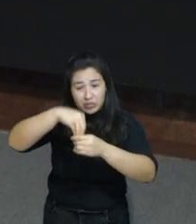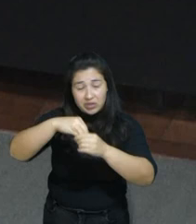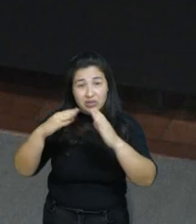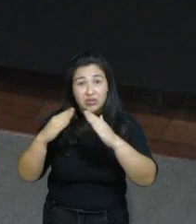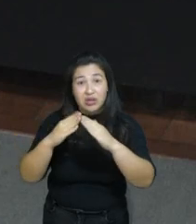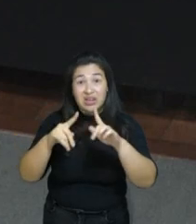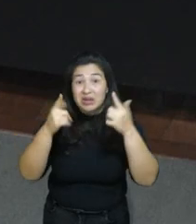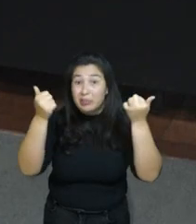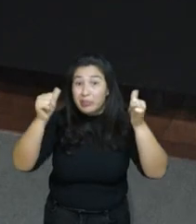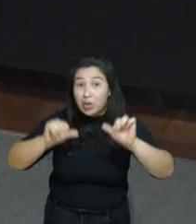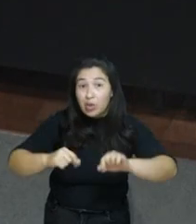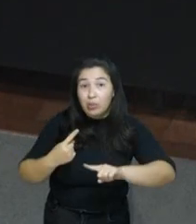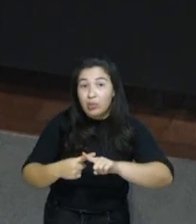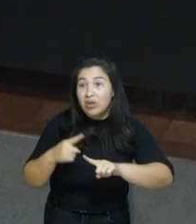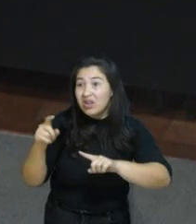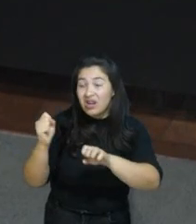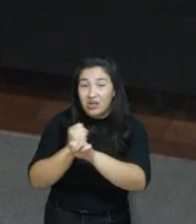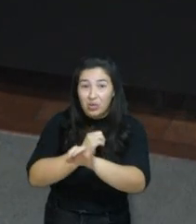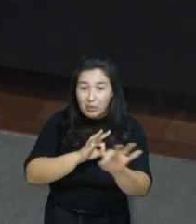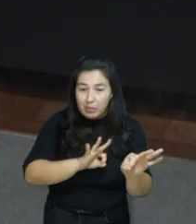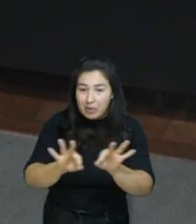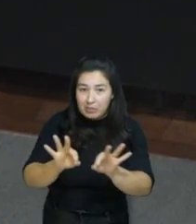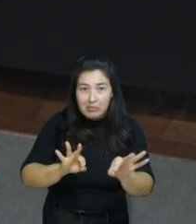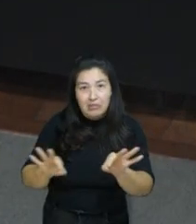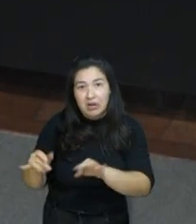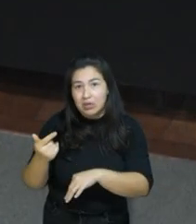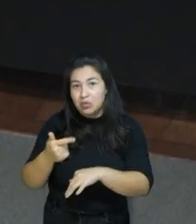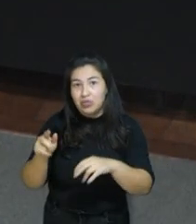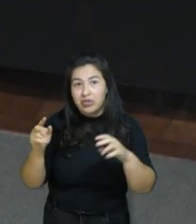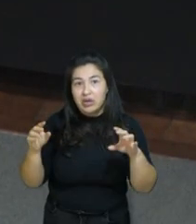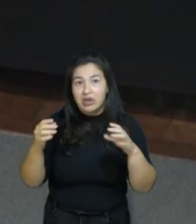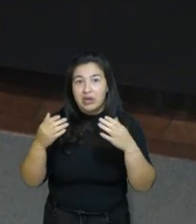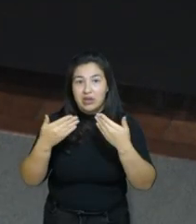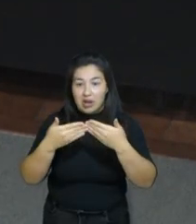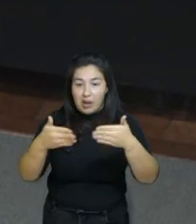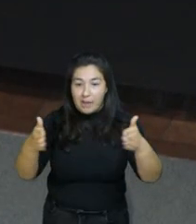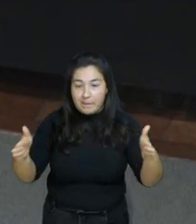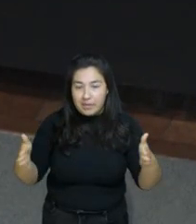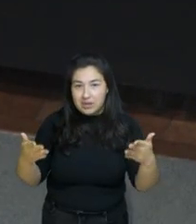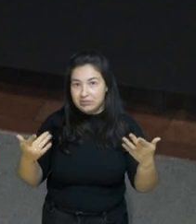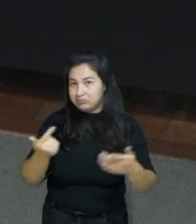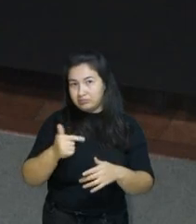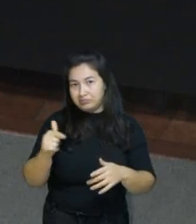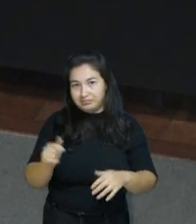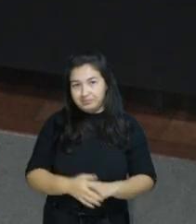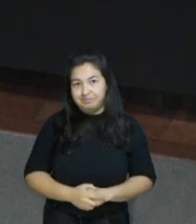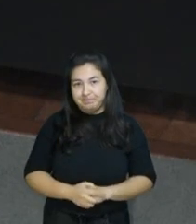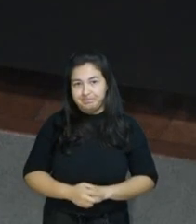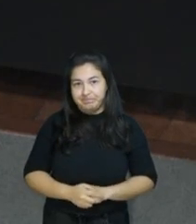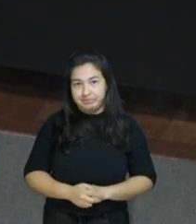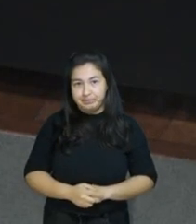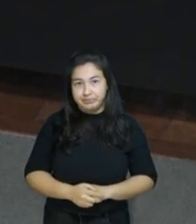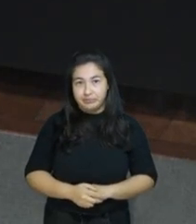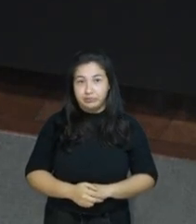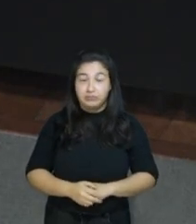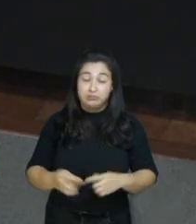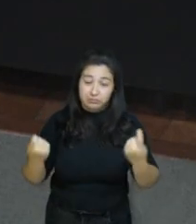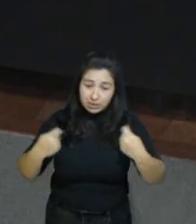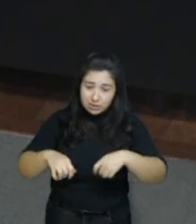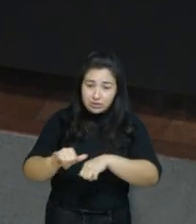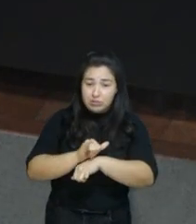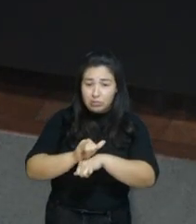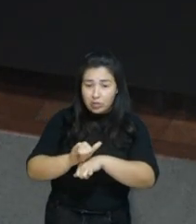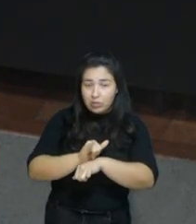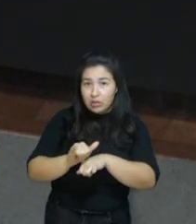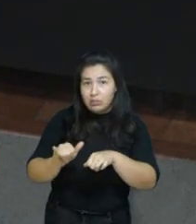aqui. Porque as casas não são construídas para isso, não tem, você não tem nada. Então, bom, então eles falam. Então, tem